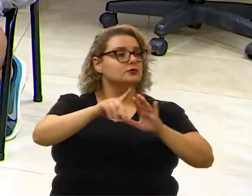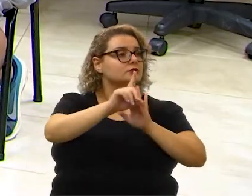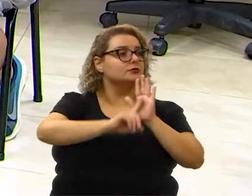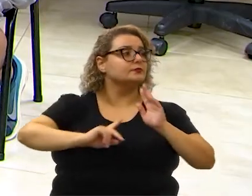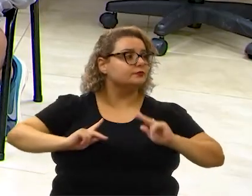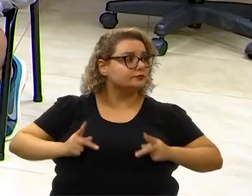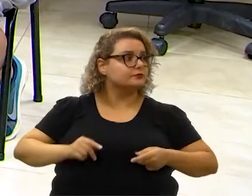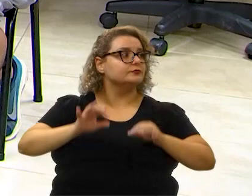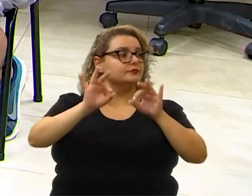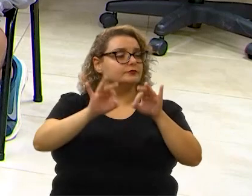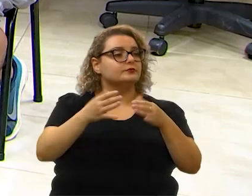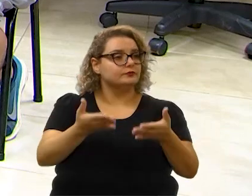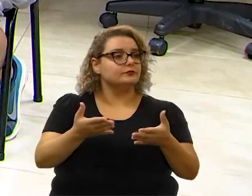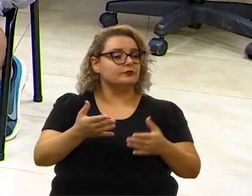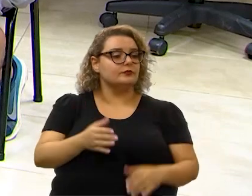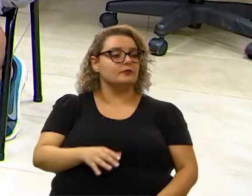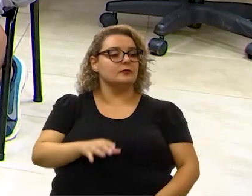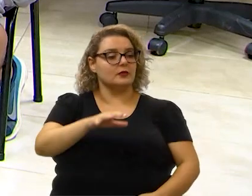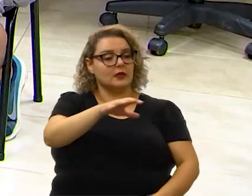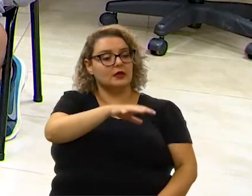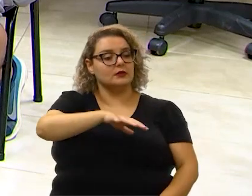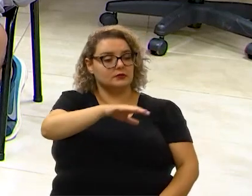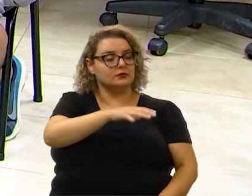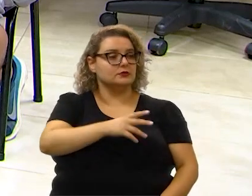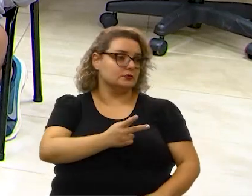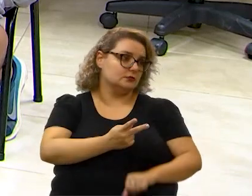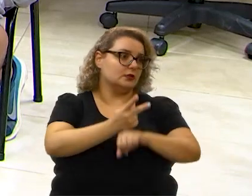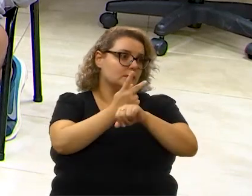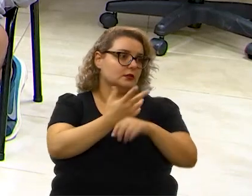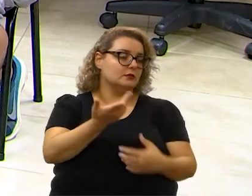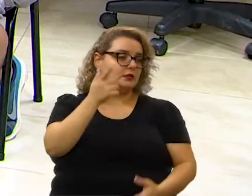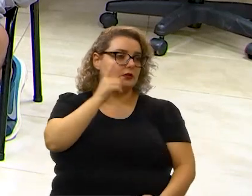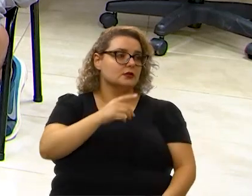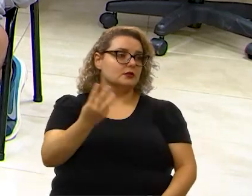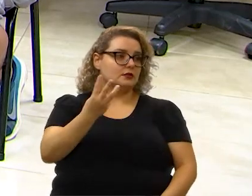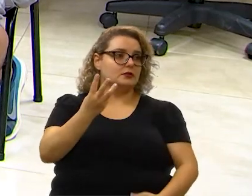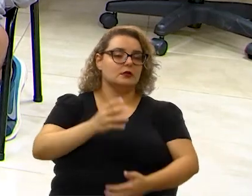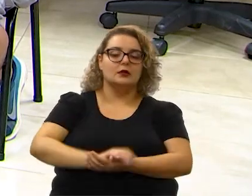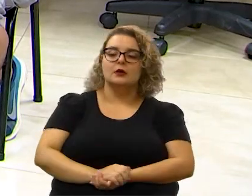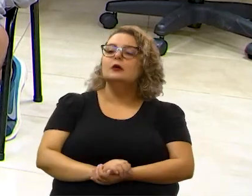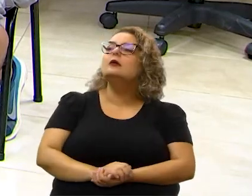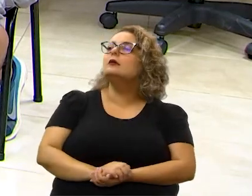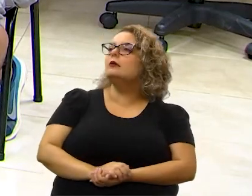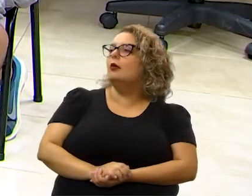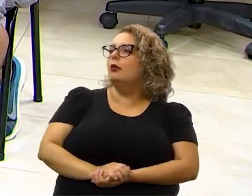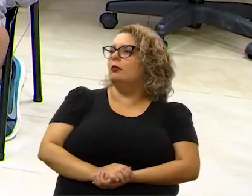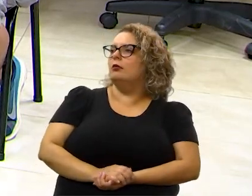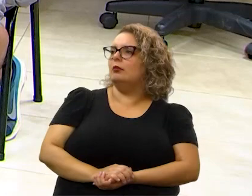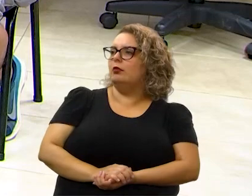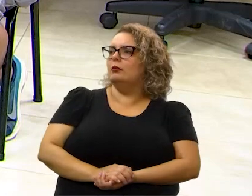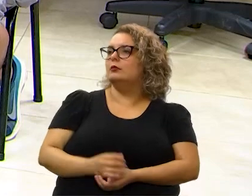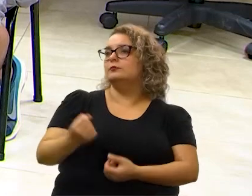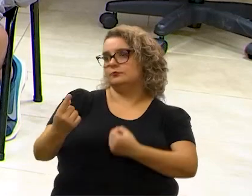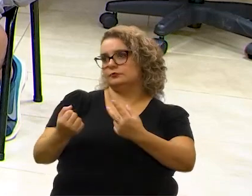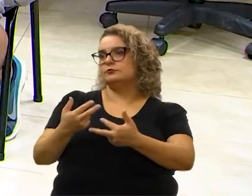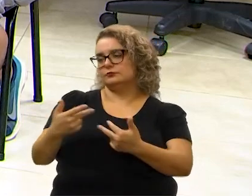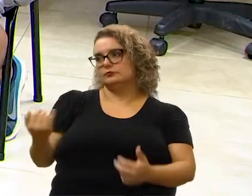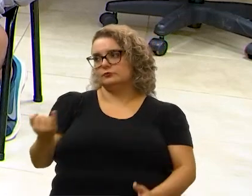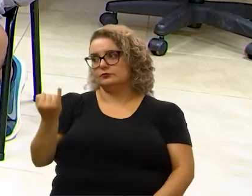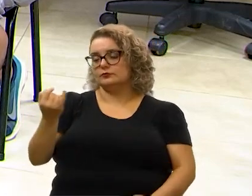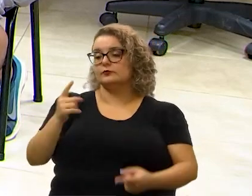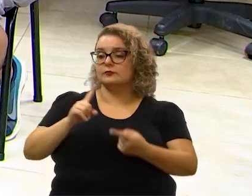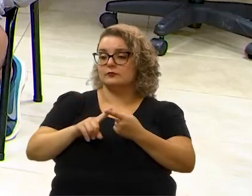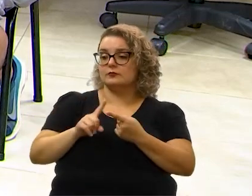envolve os direitos humanos, que foi justamente nessa categoria que você conquistou aí a terceira colocação? Eu acho que assim, tem algumas coisas que são